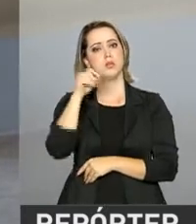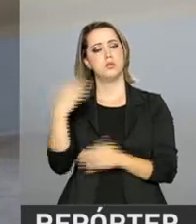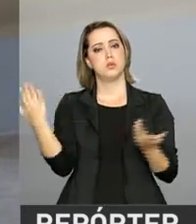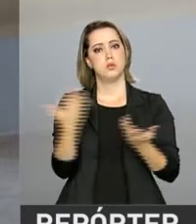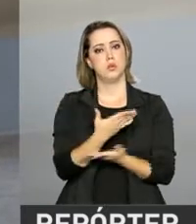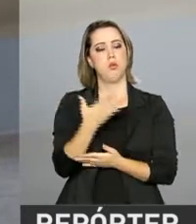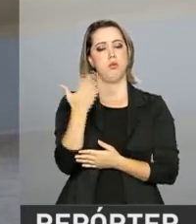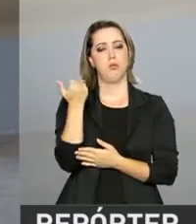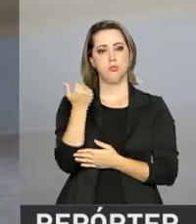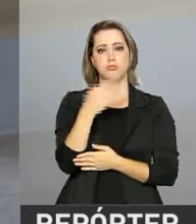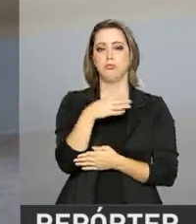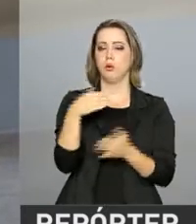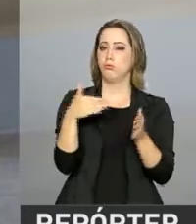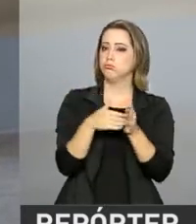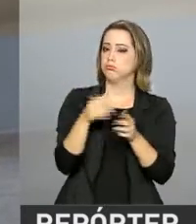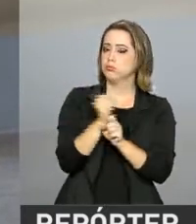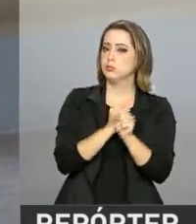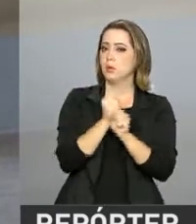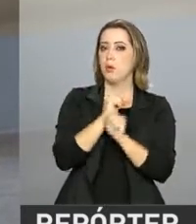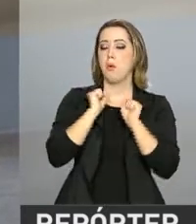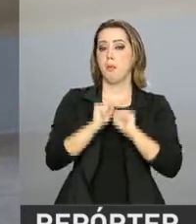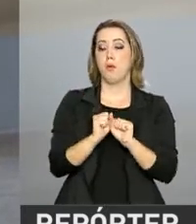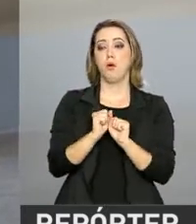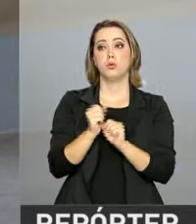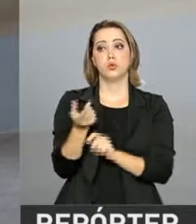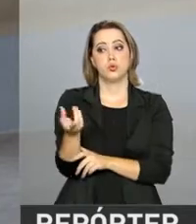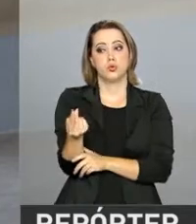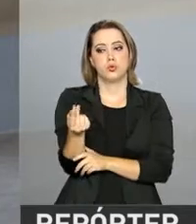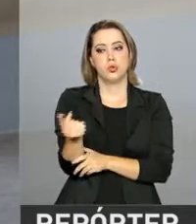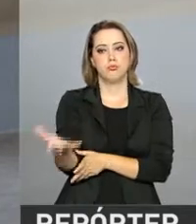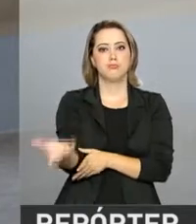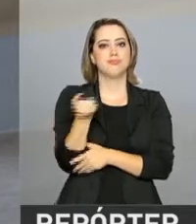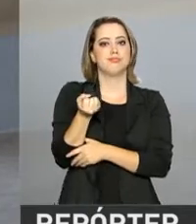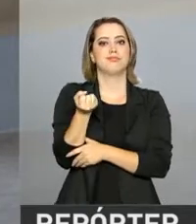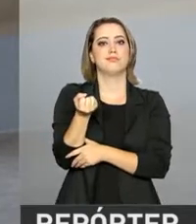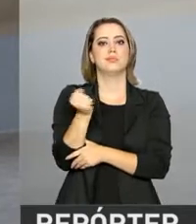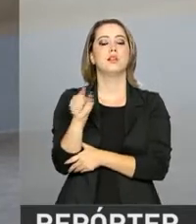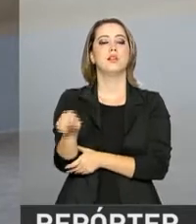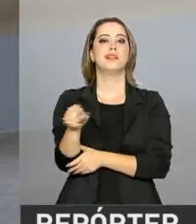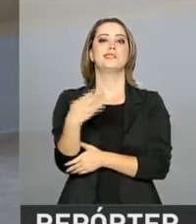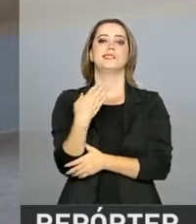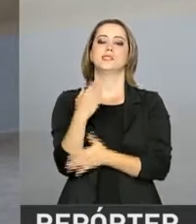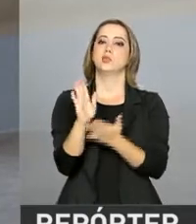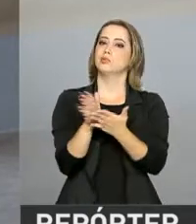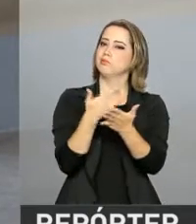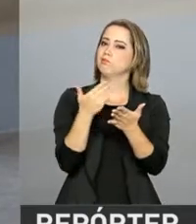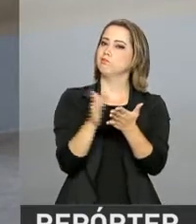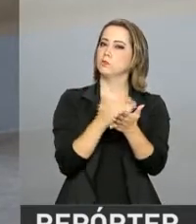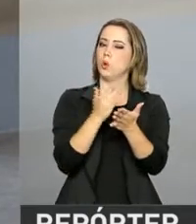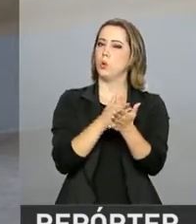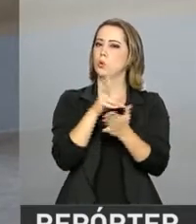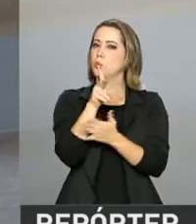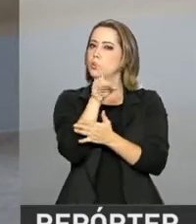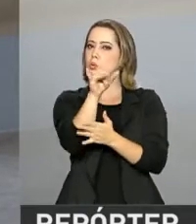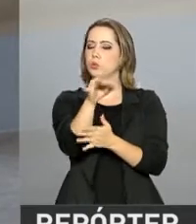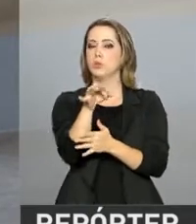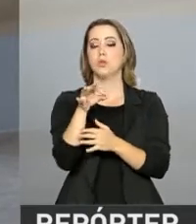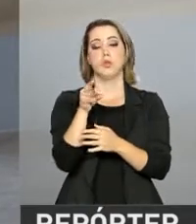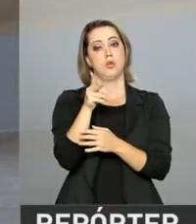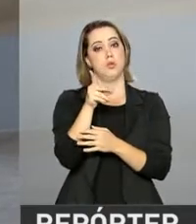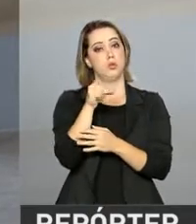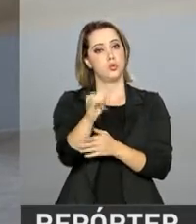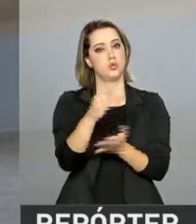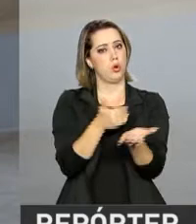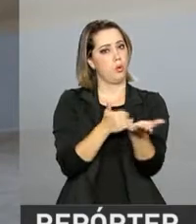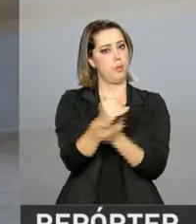no fim do ano passado o trabalhador pode retirar esses recursos num calendário de saques que vai de